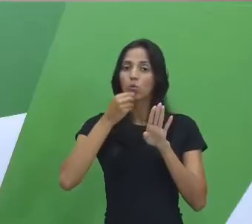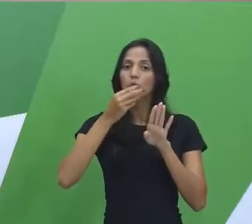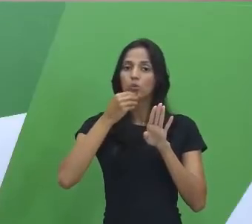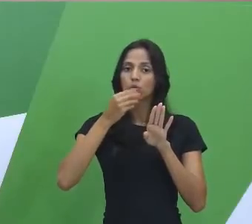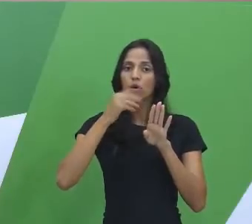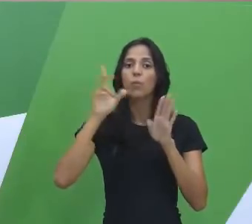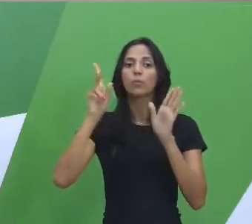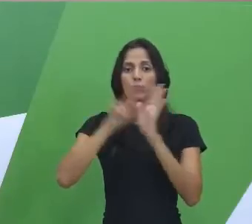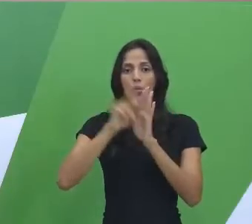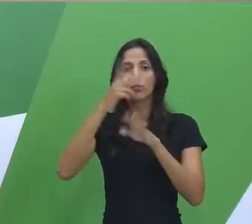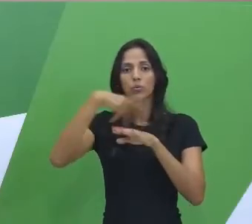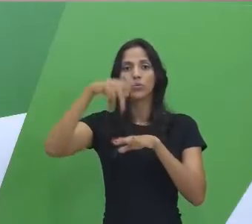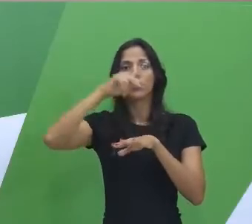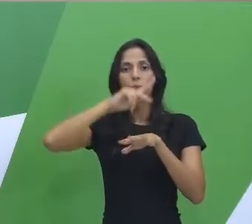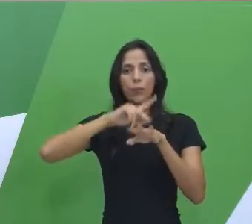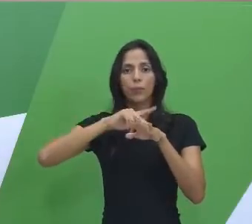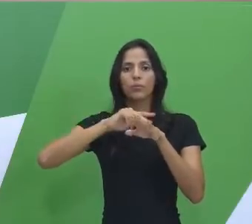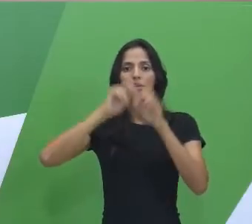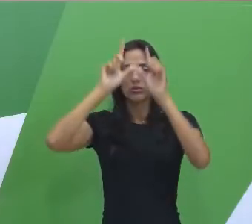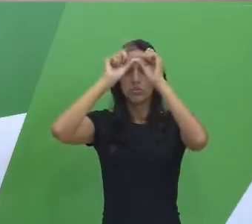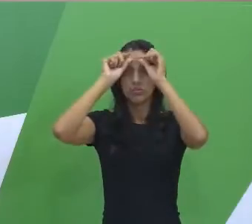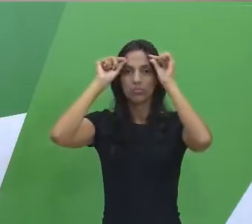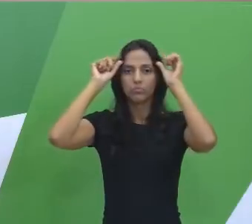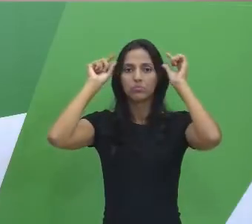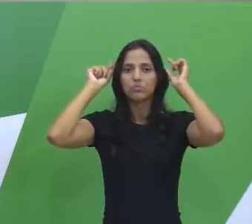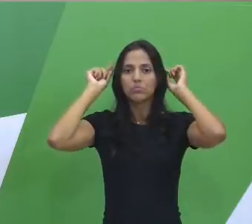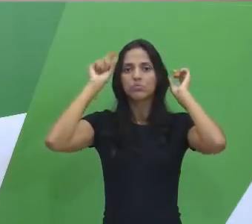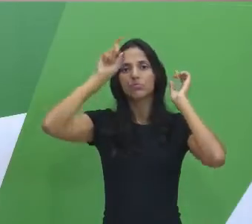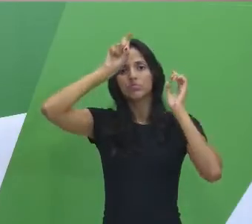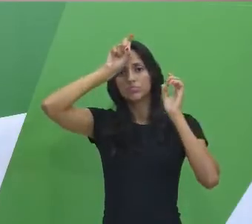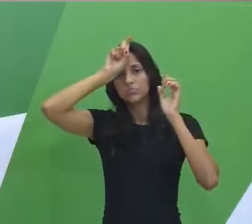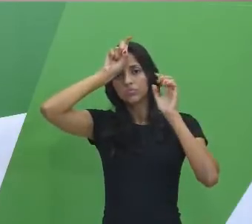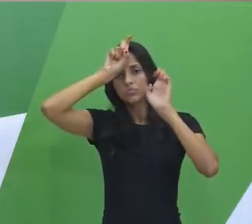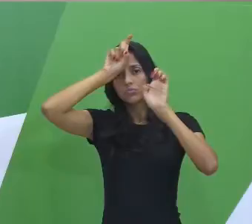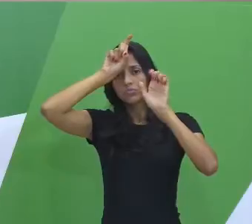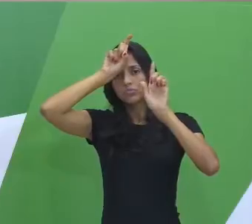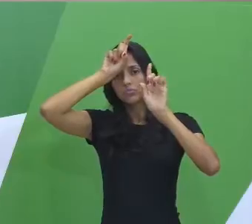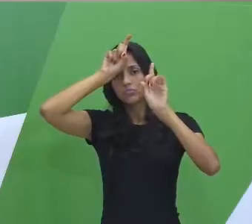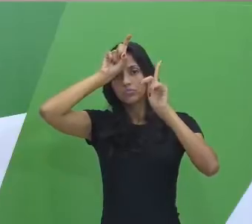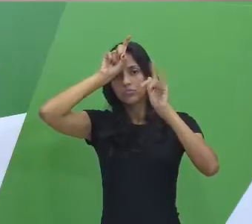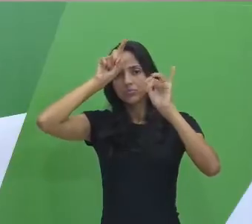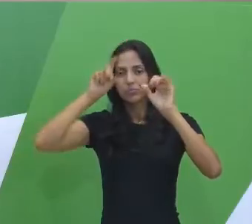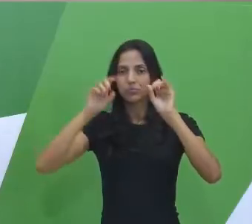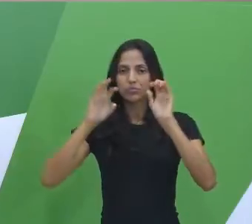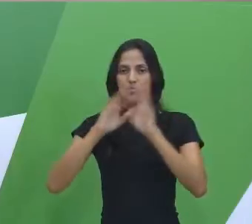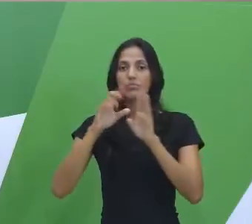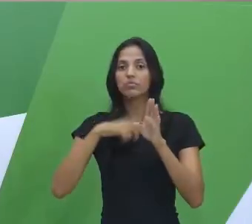perceberam, ela simplesmente continua navegando nos ensinamentos matemáticos.